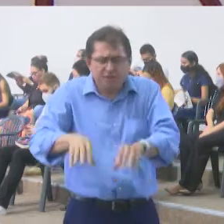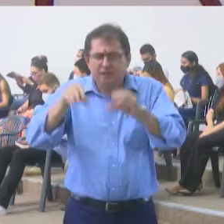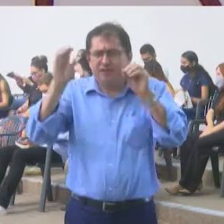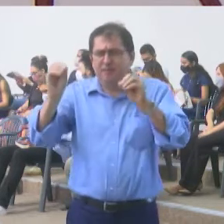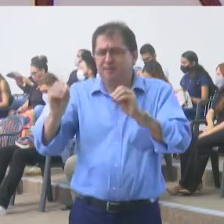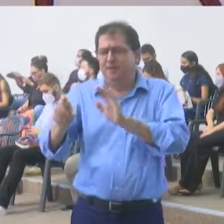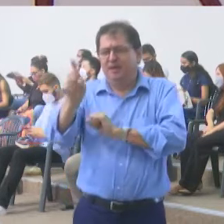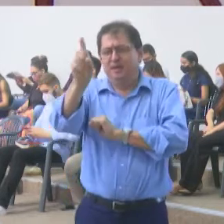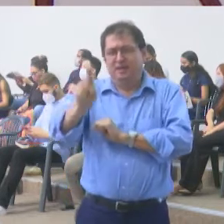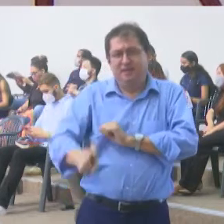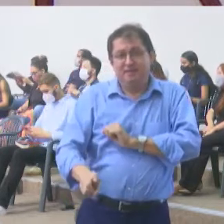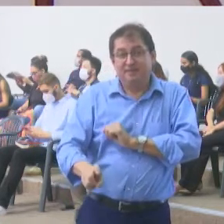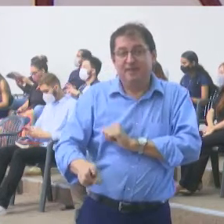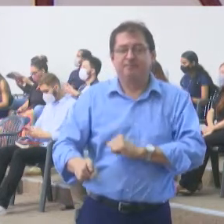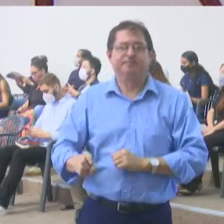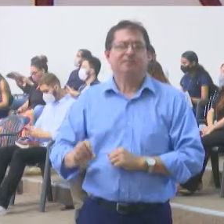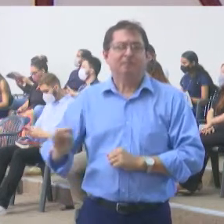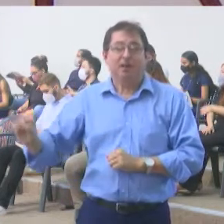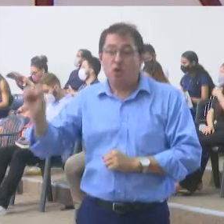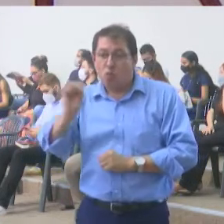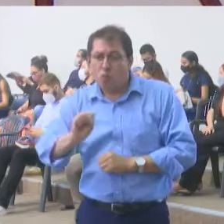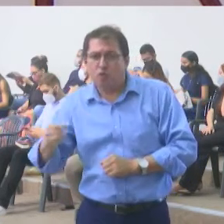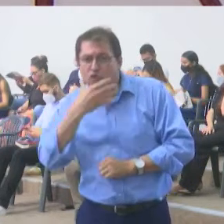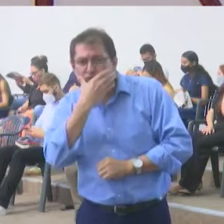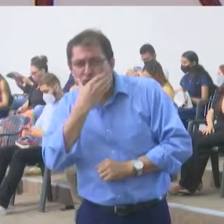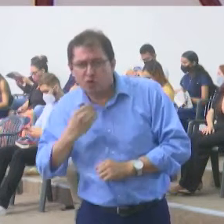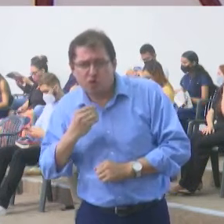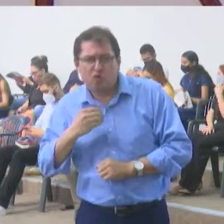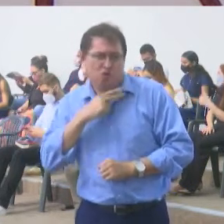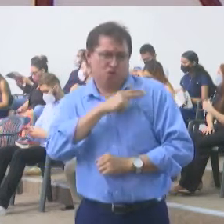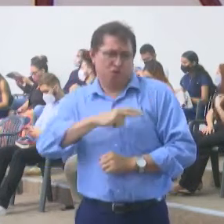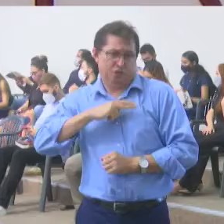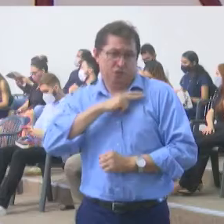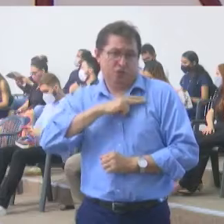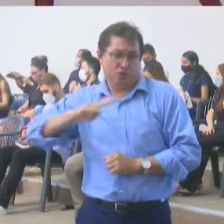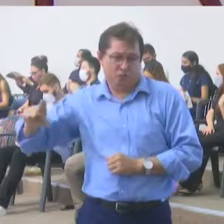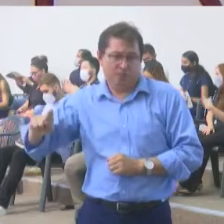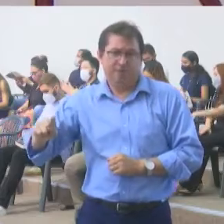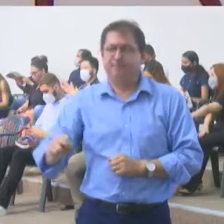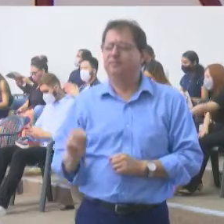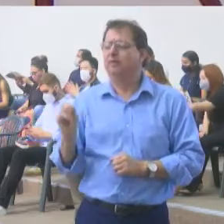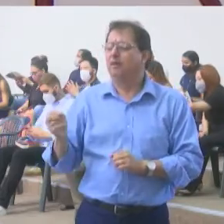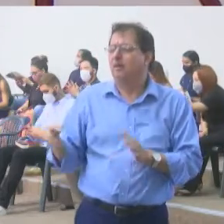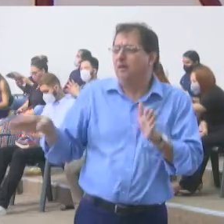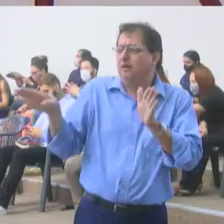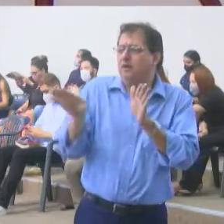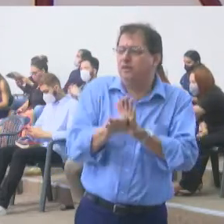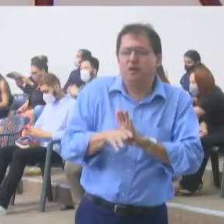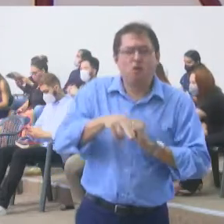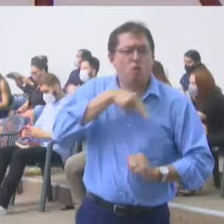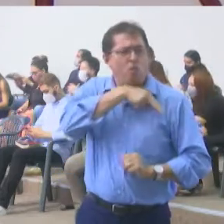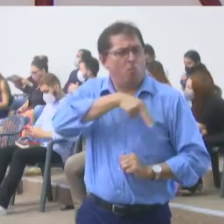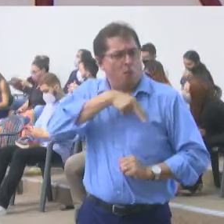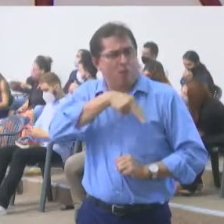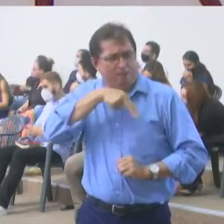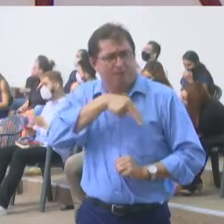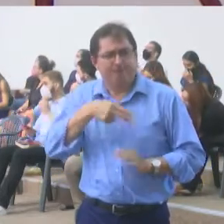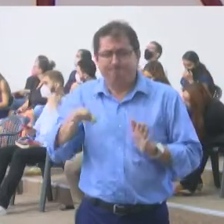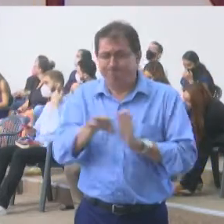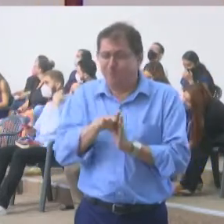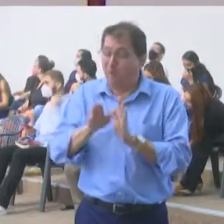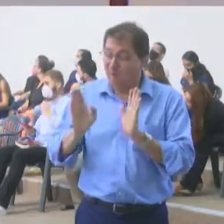que tornou da terra dos moabitas, que retornou de Moabe, a tem para venda. O que, que Boaz está fazendo aqui? Boaz